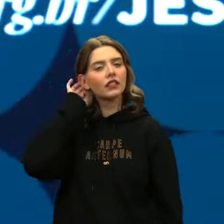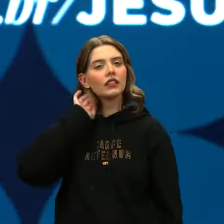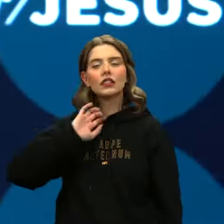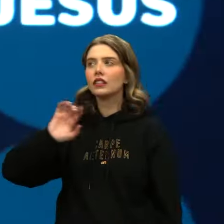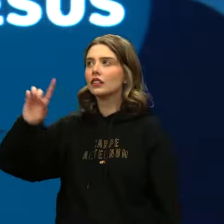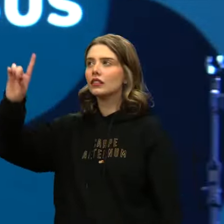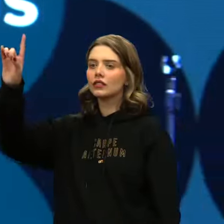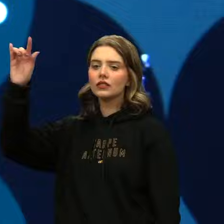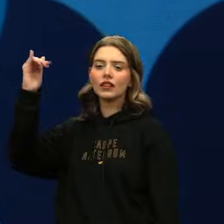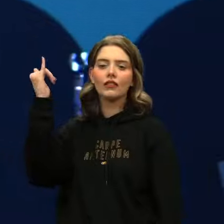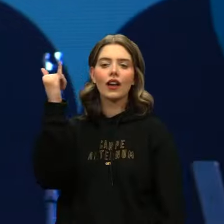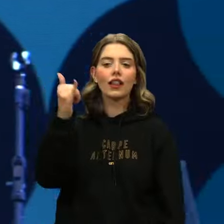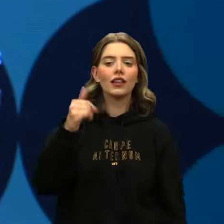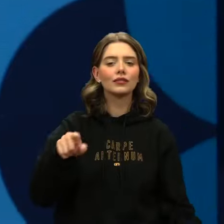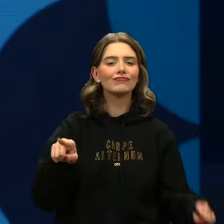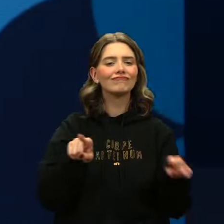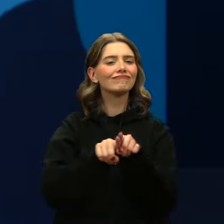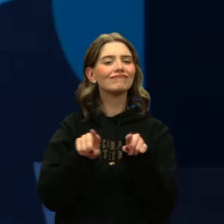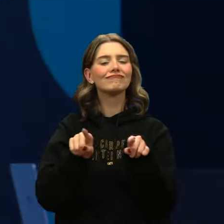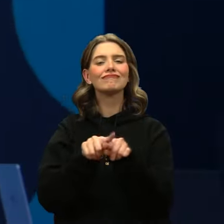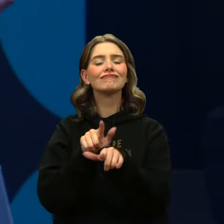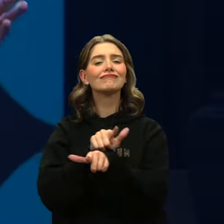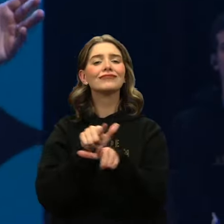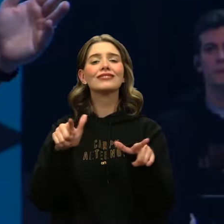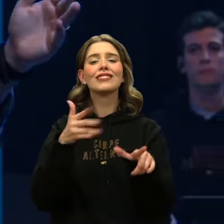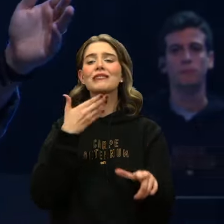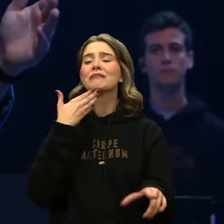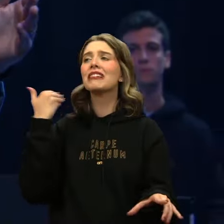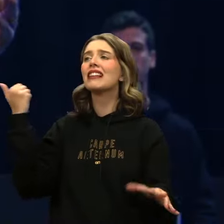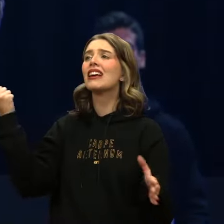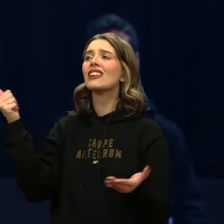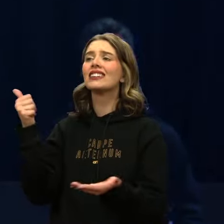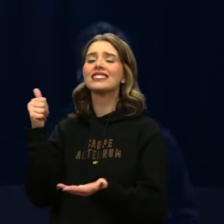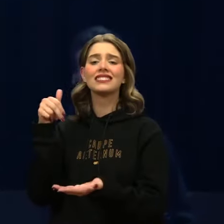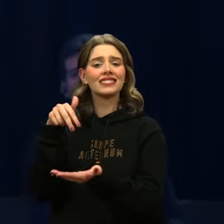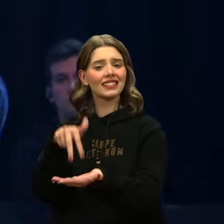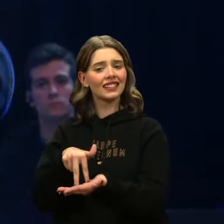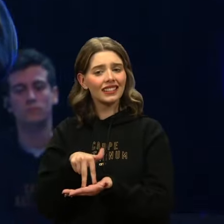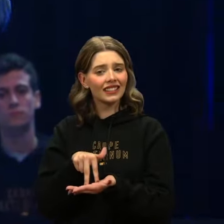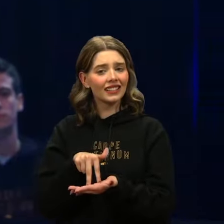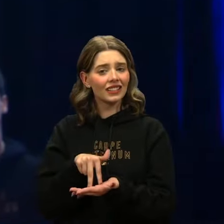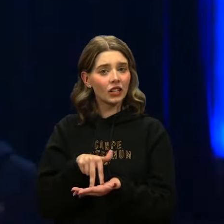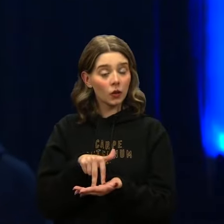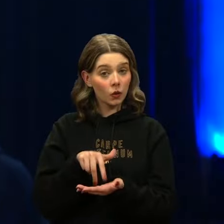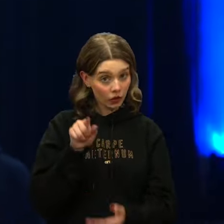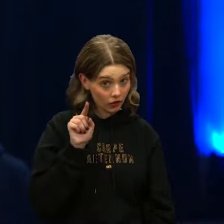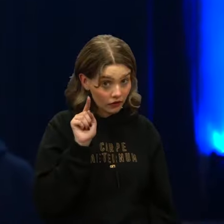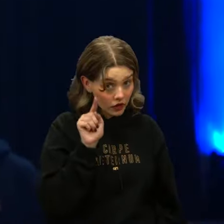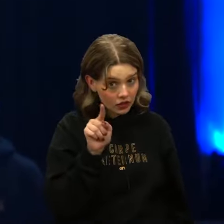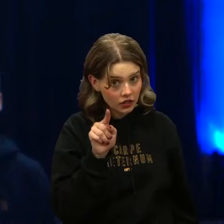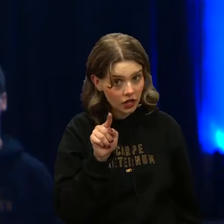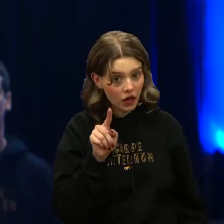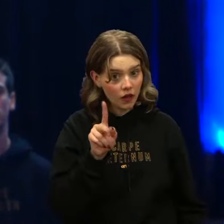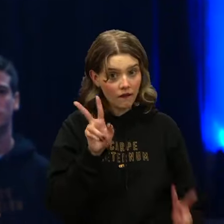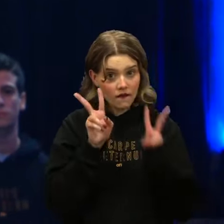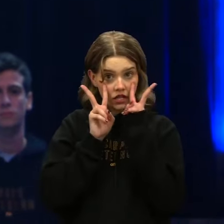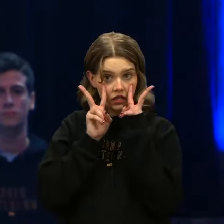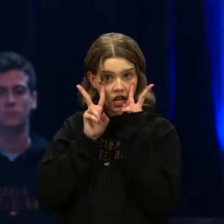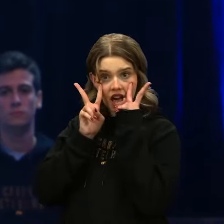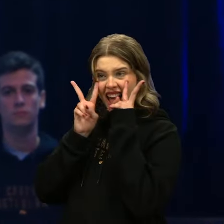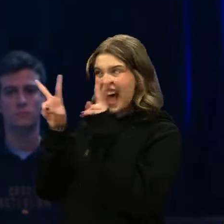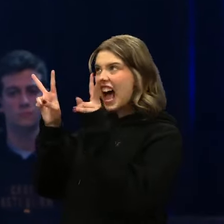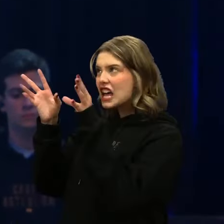não existe melhor estabilidade do que você olhar para a certeza que